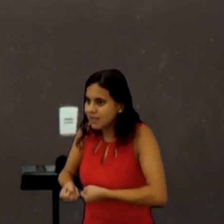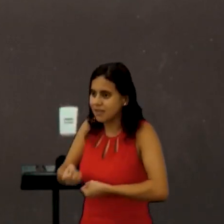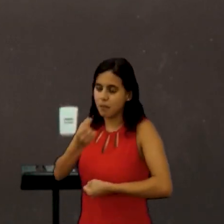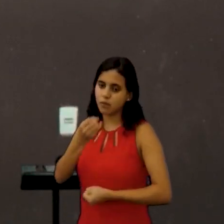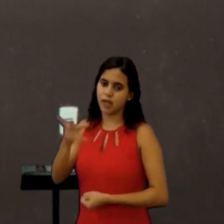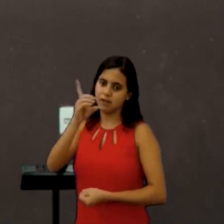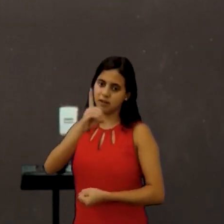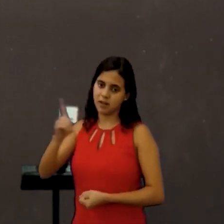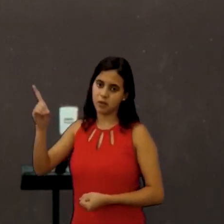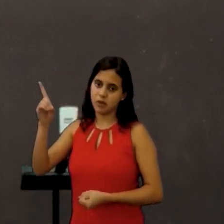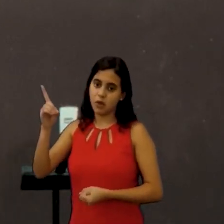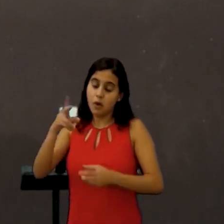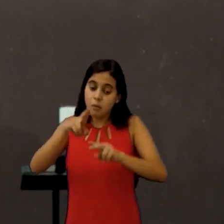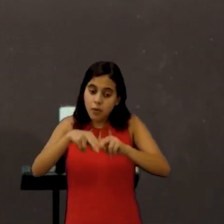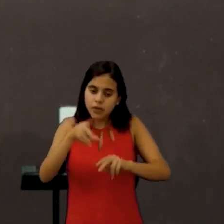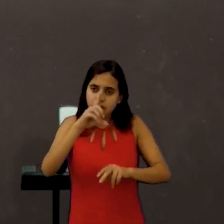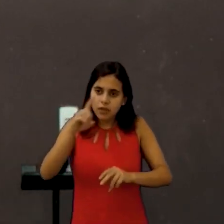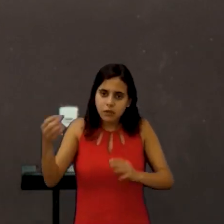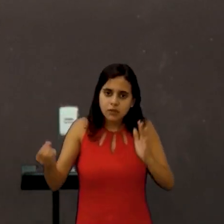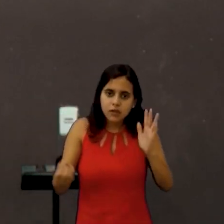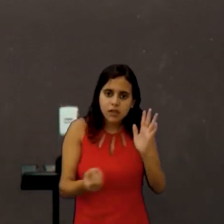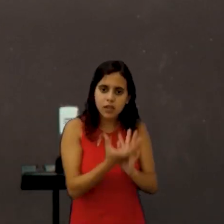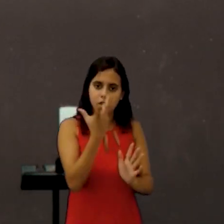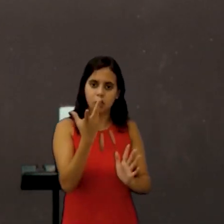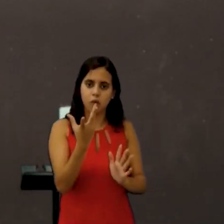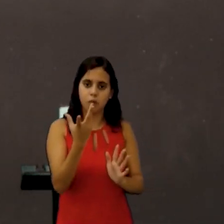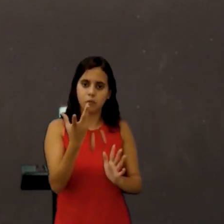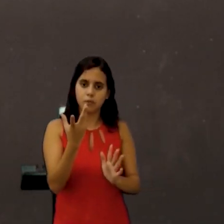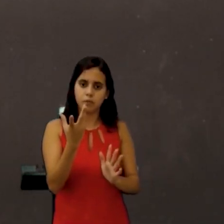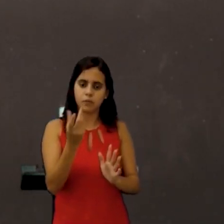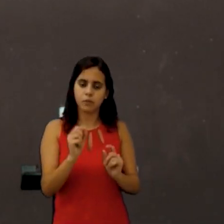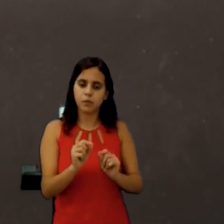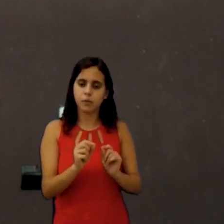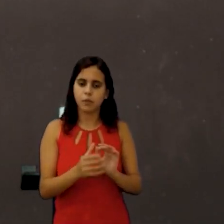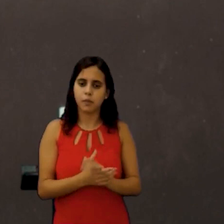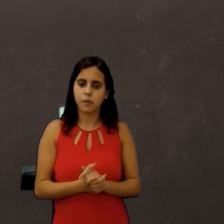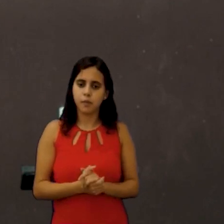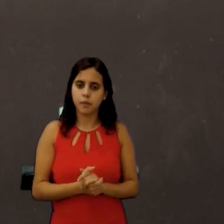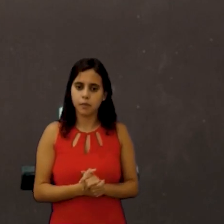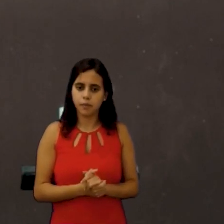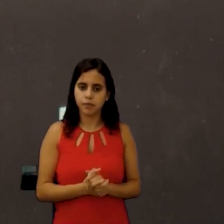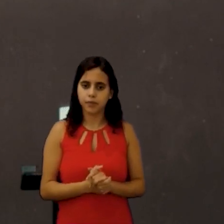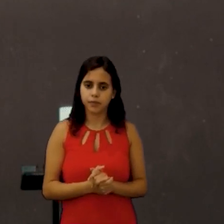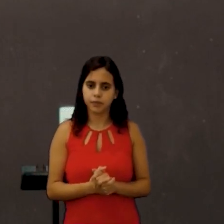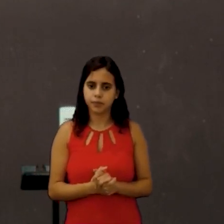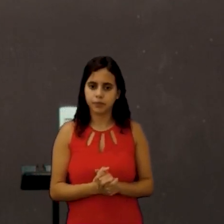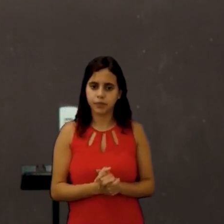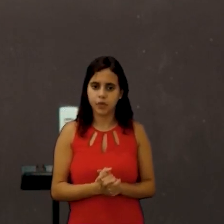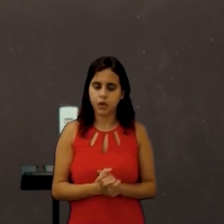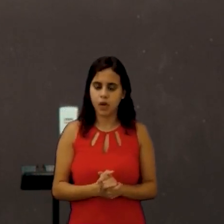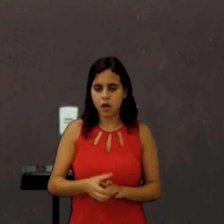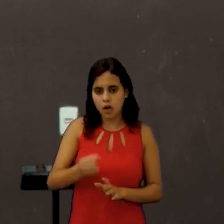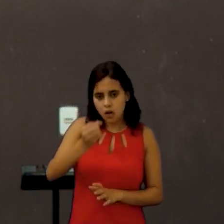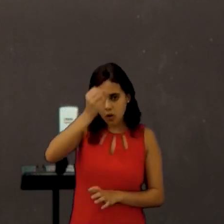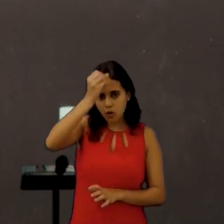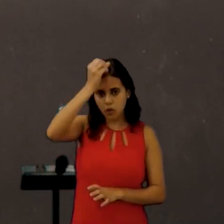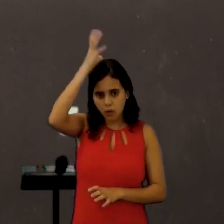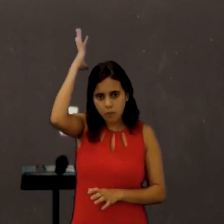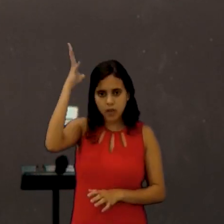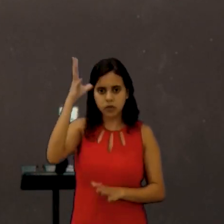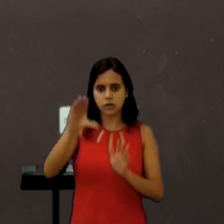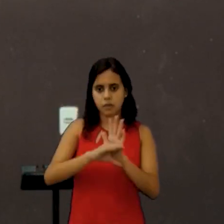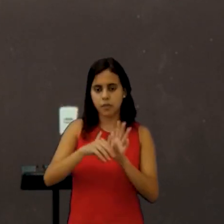Por isso que Deus criou um princípio chamado o princípio da espada. O que é o princípio da espada? Vai lá para Romanos 13, não precisa abrir aqui agora